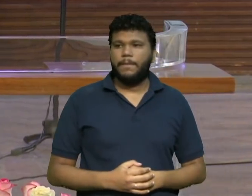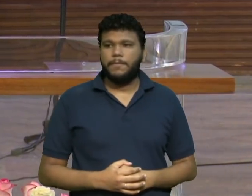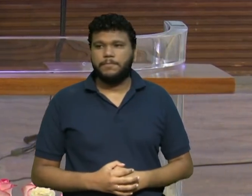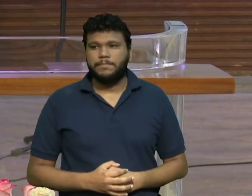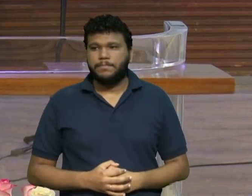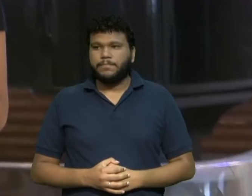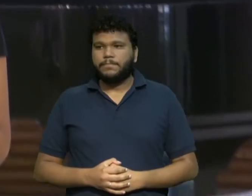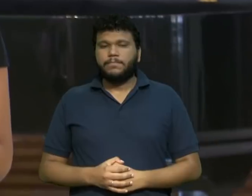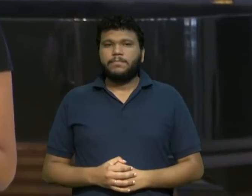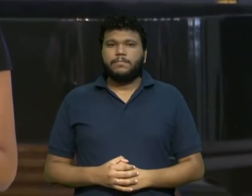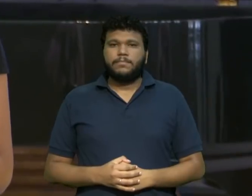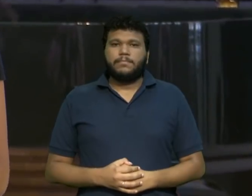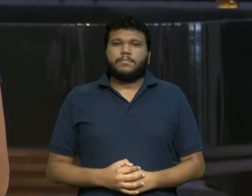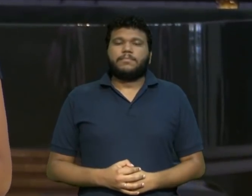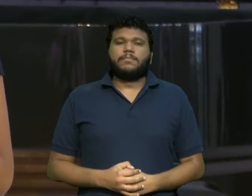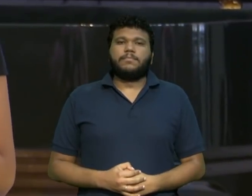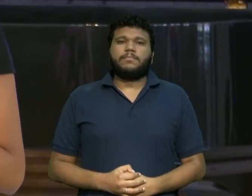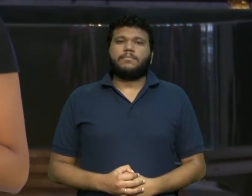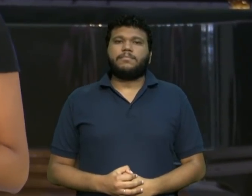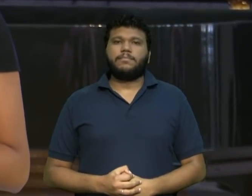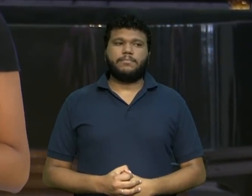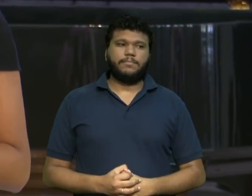E aí